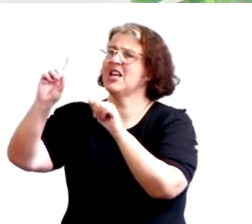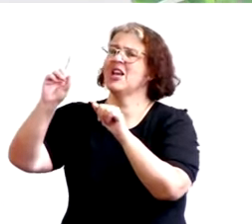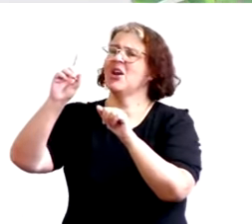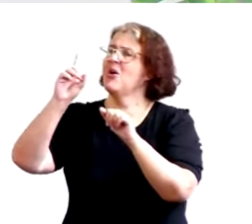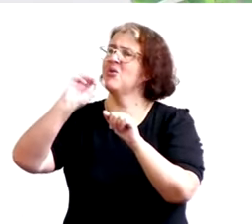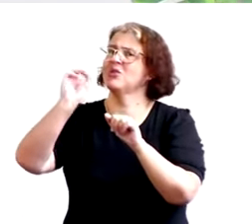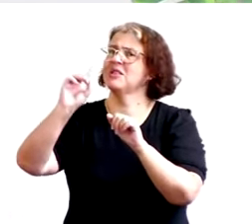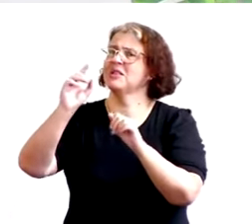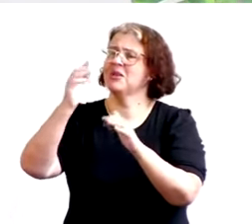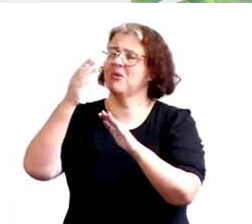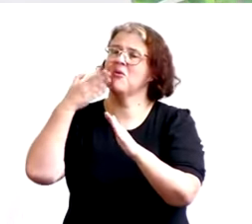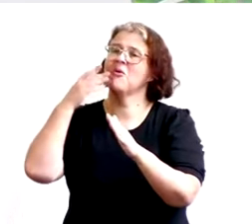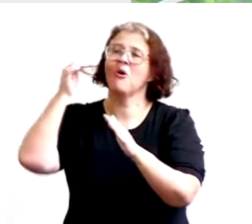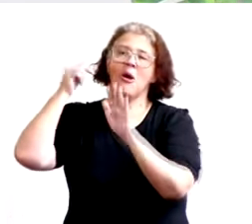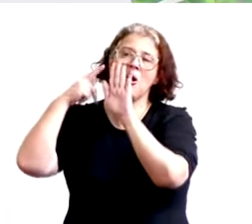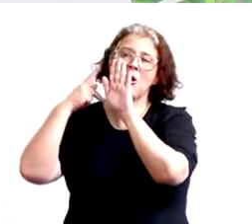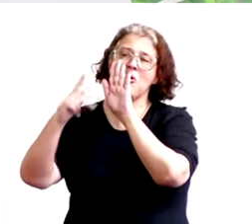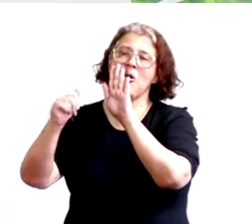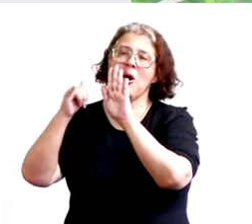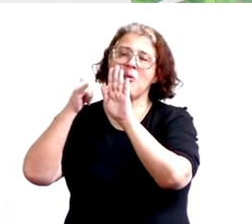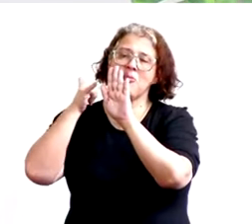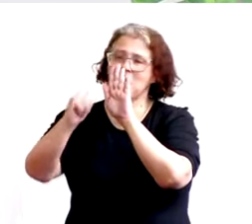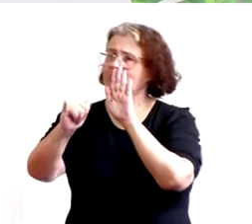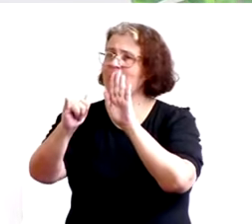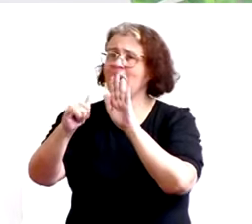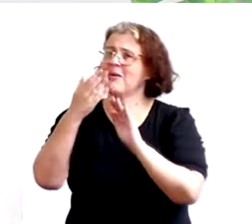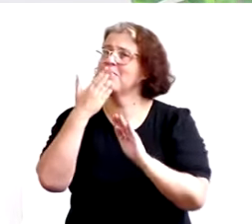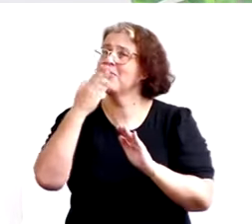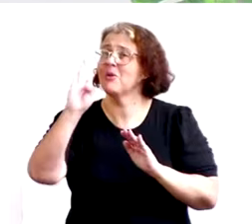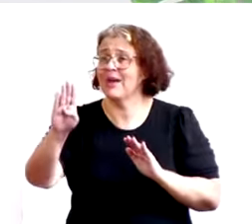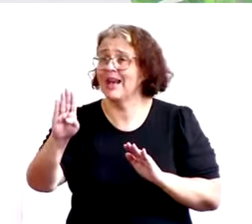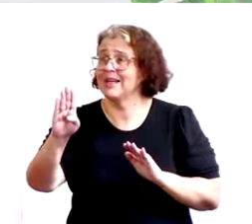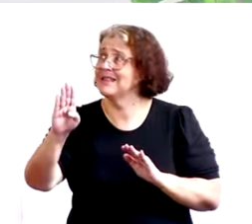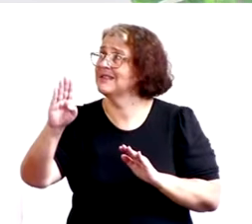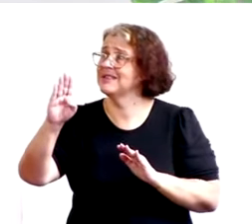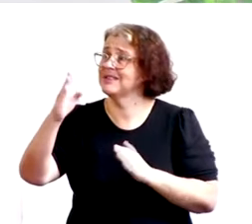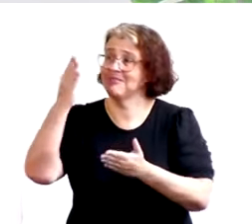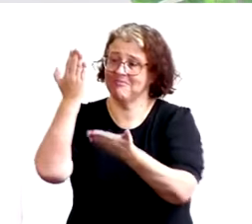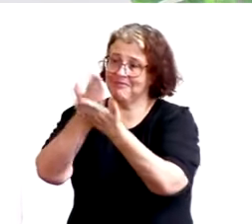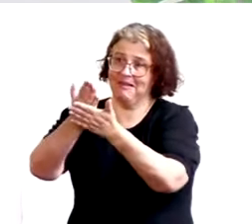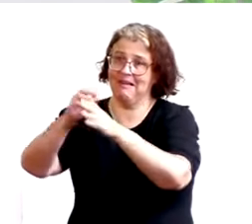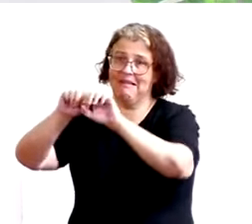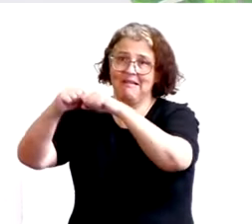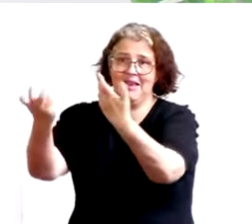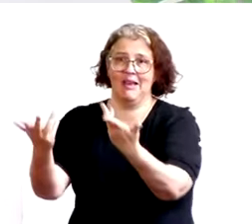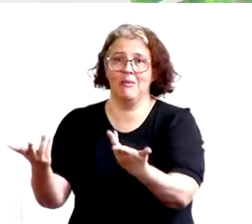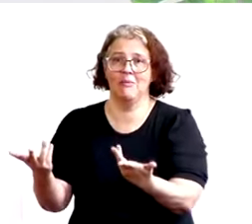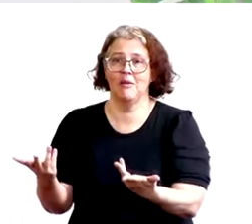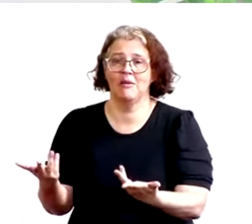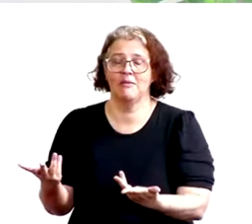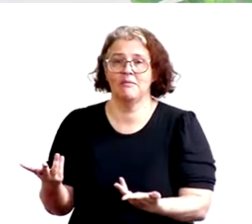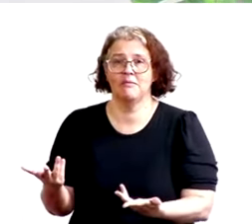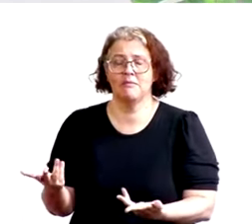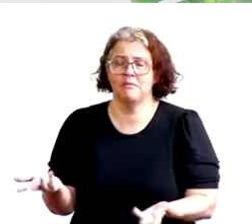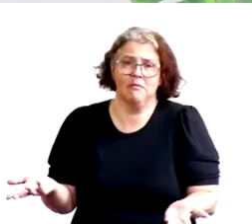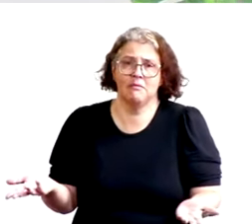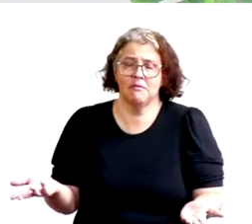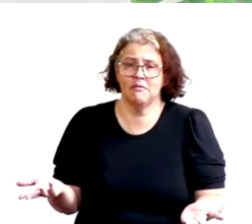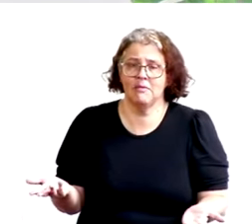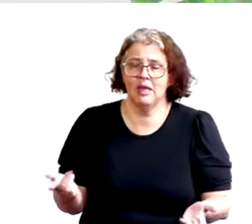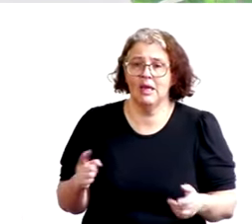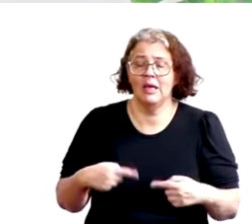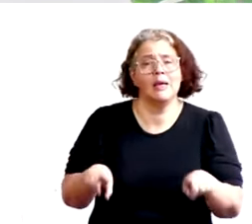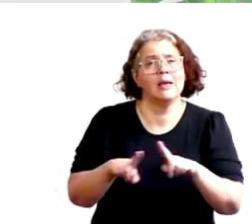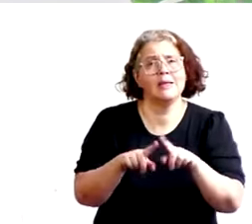suas misericórdias são novas a cada manhã portanto se o salmista não acredita